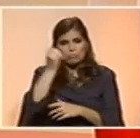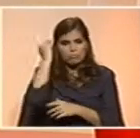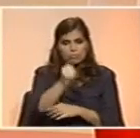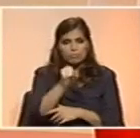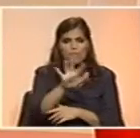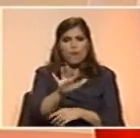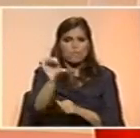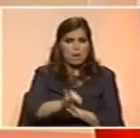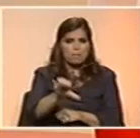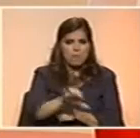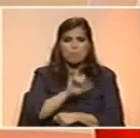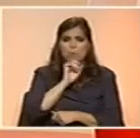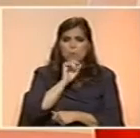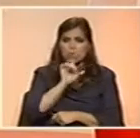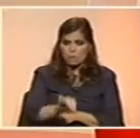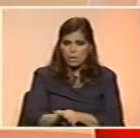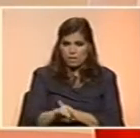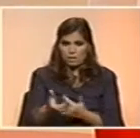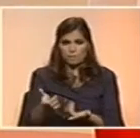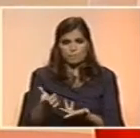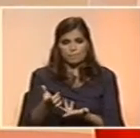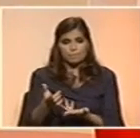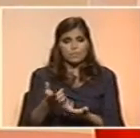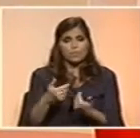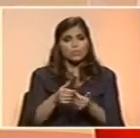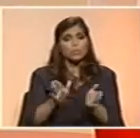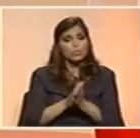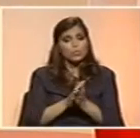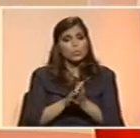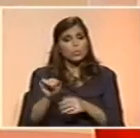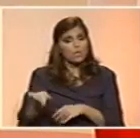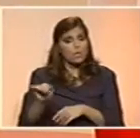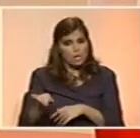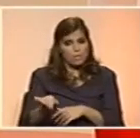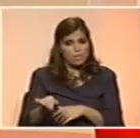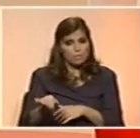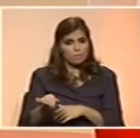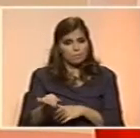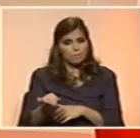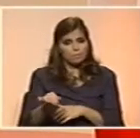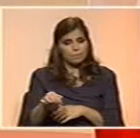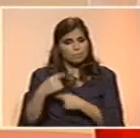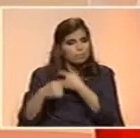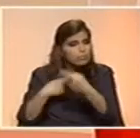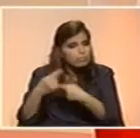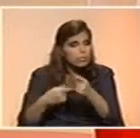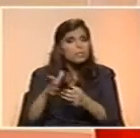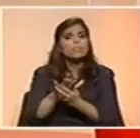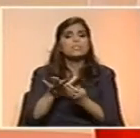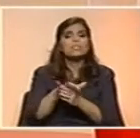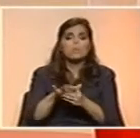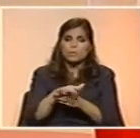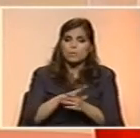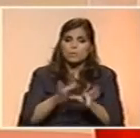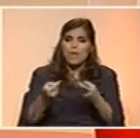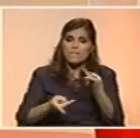cruel. Também é possível. E portanto, todo este rol de situações tem que ser